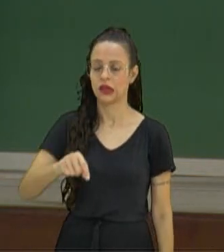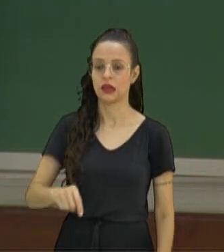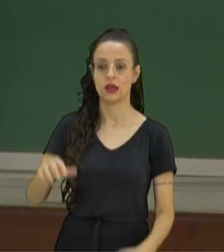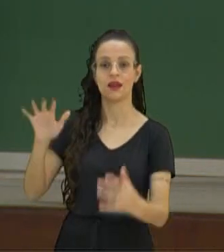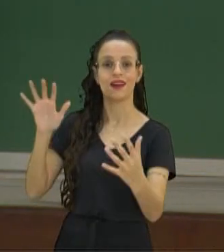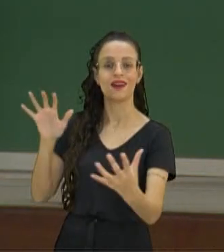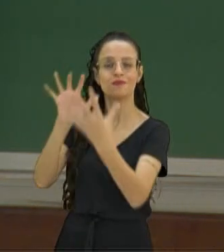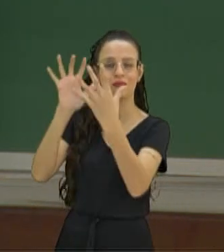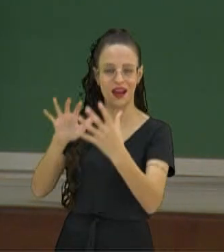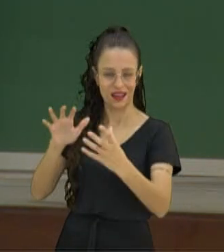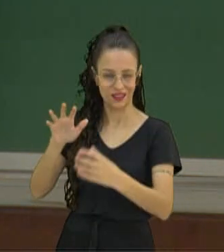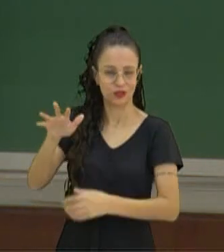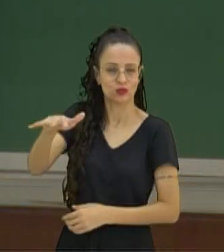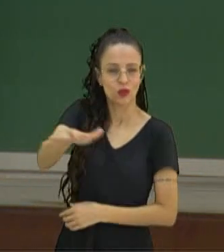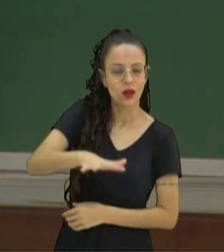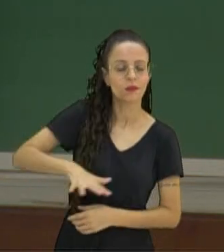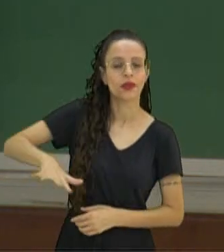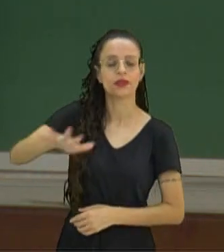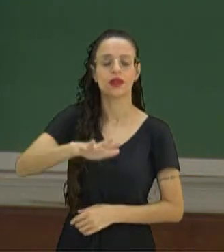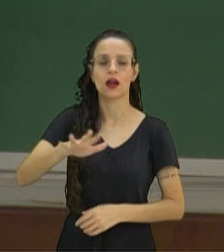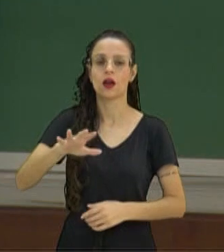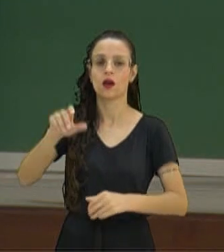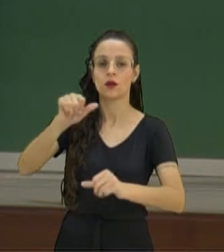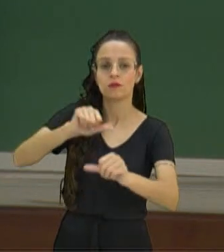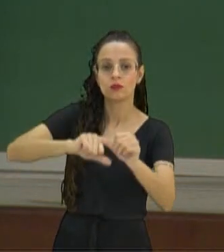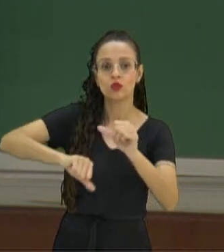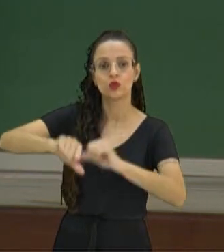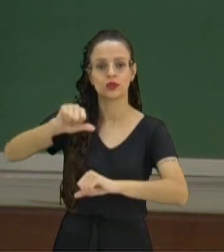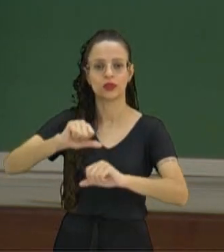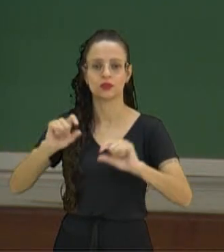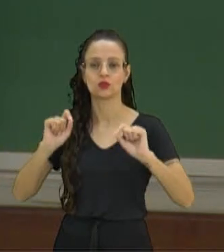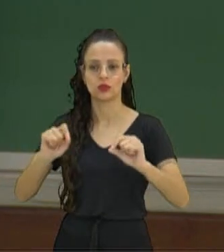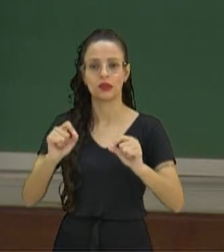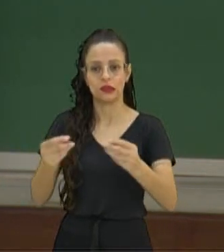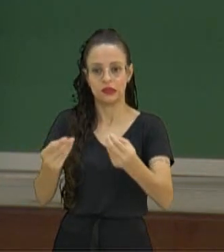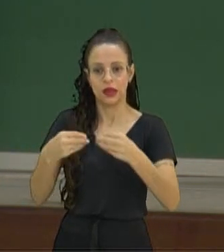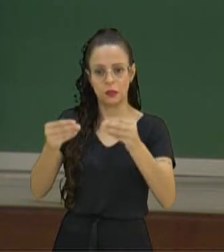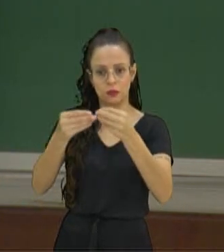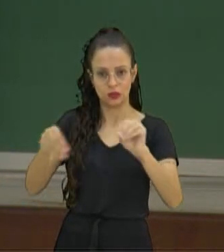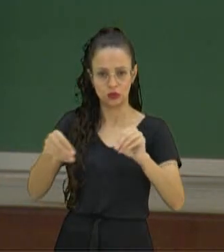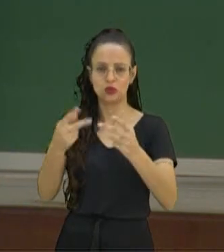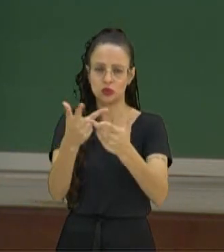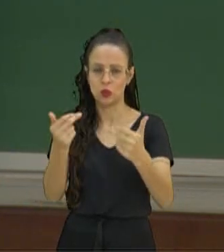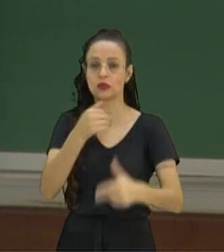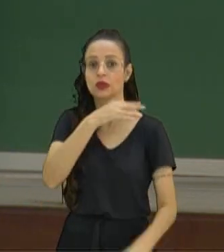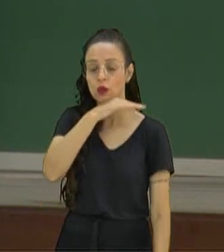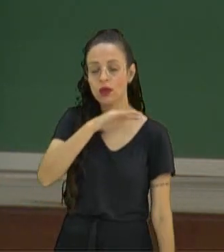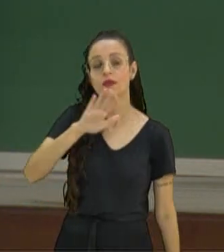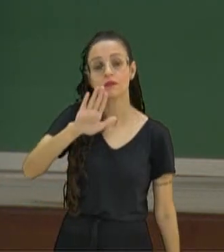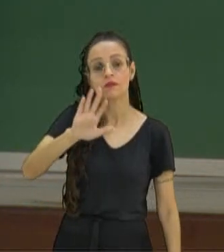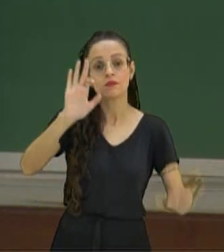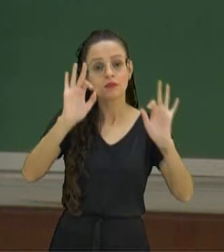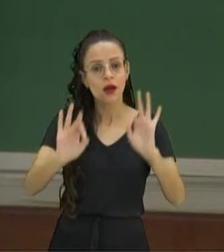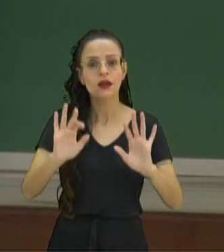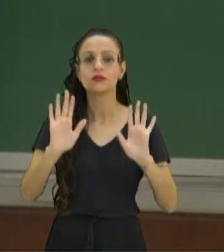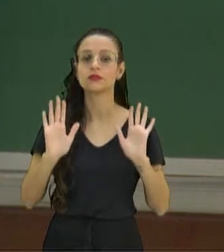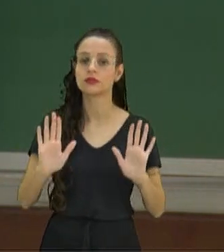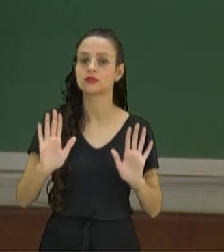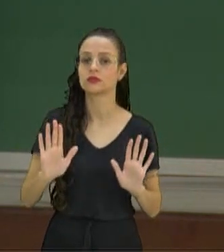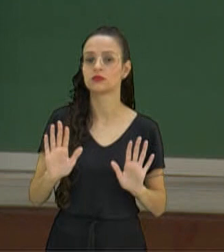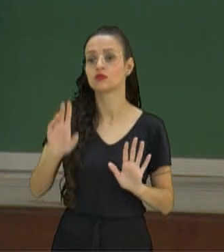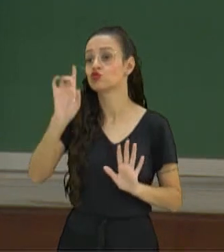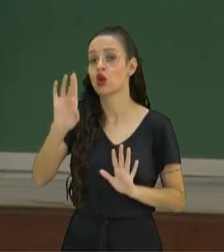impactos ambientais, das mudanças que provocam coisas ruins, certo? Mas a princípio